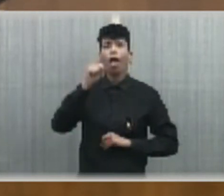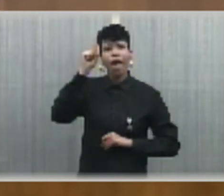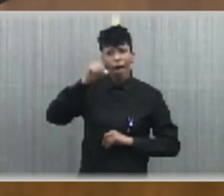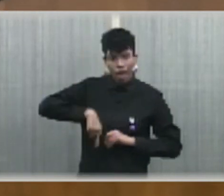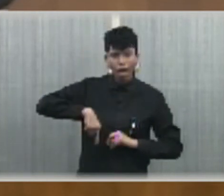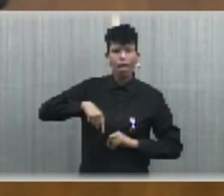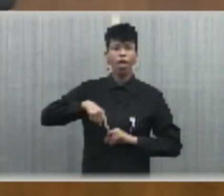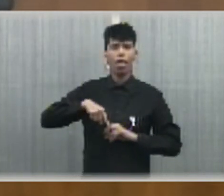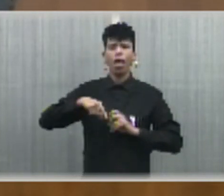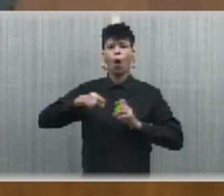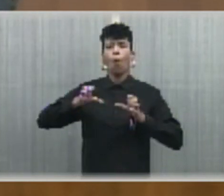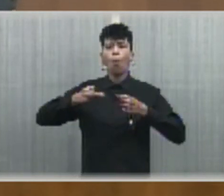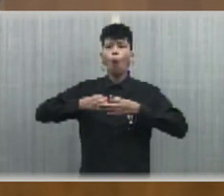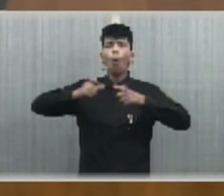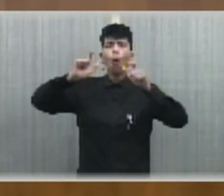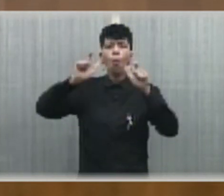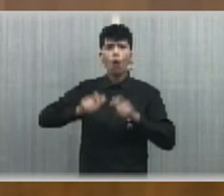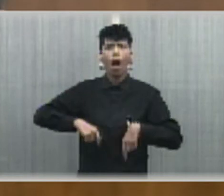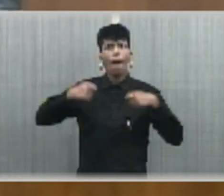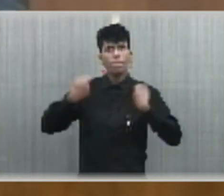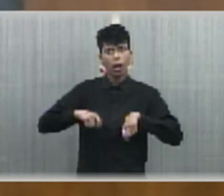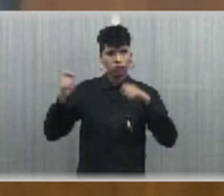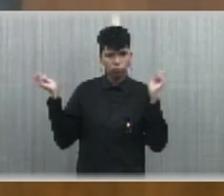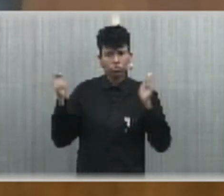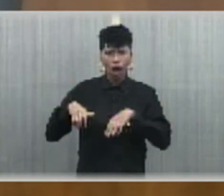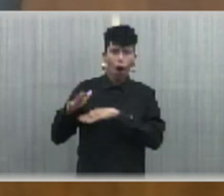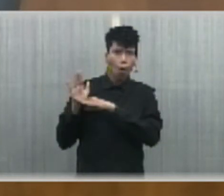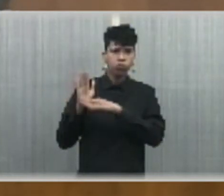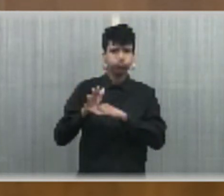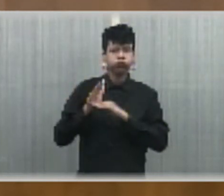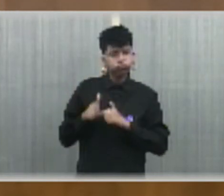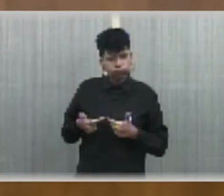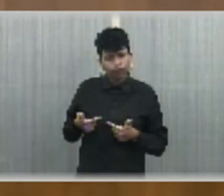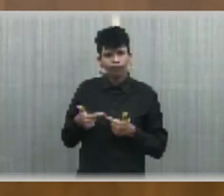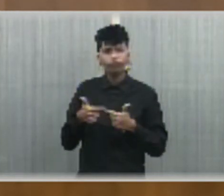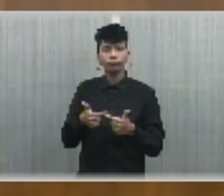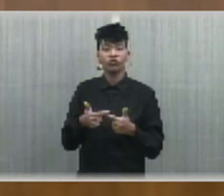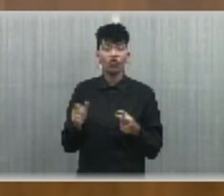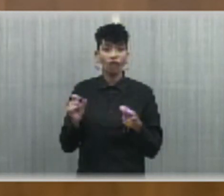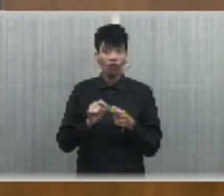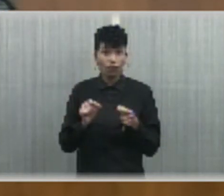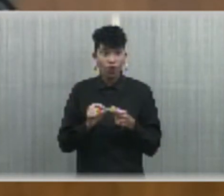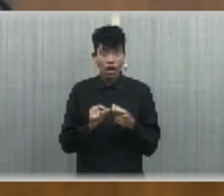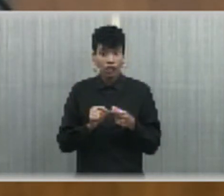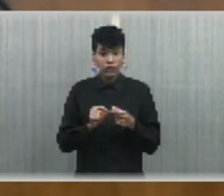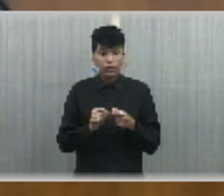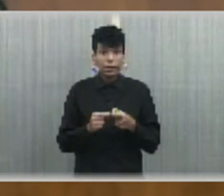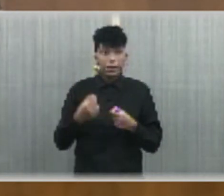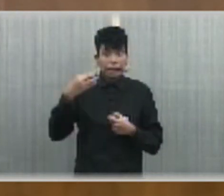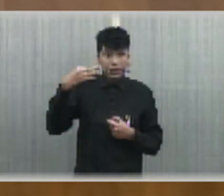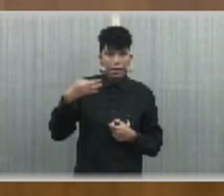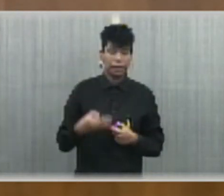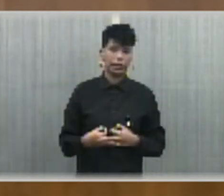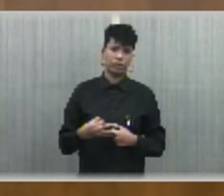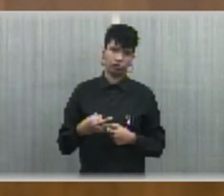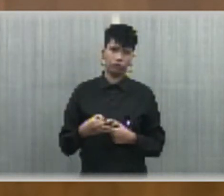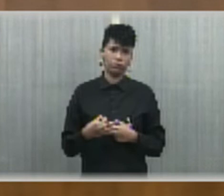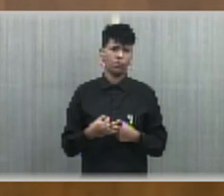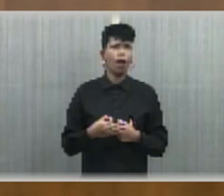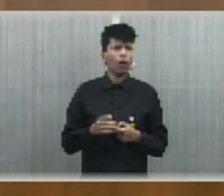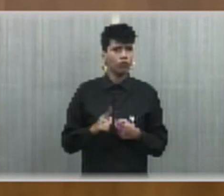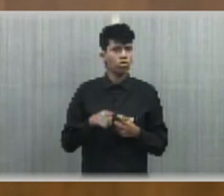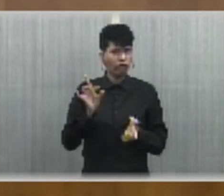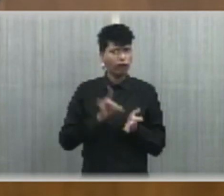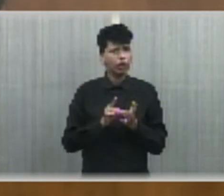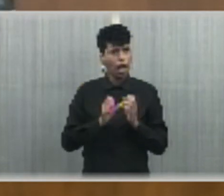têm capacidade de fazer esse programa, fazer uma coisa enxuta, uma coisa que realmente